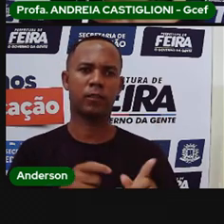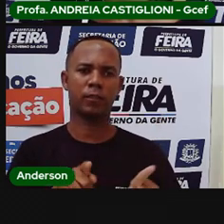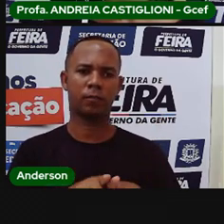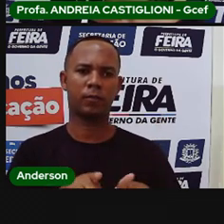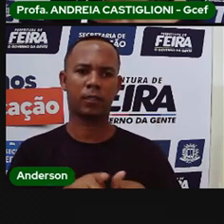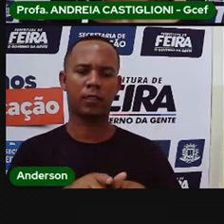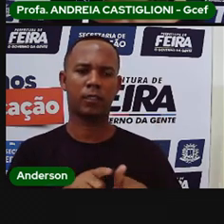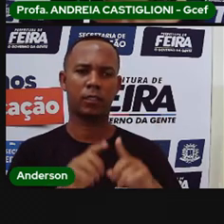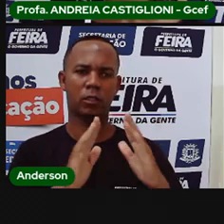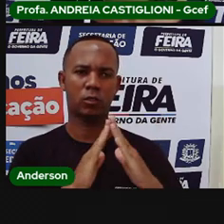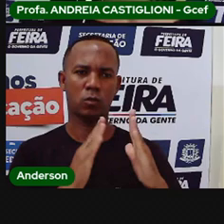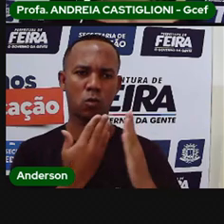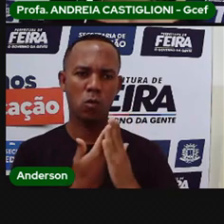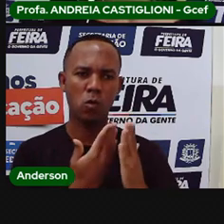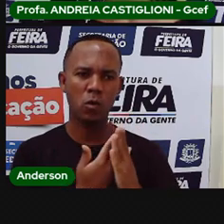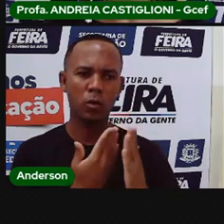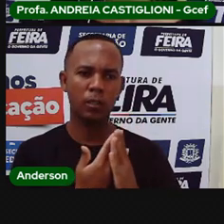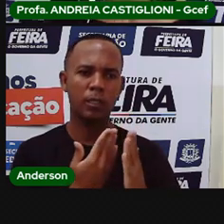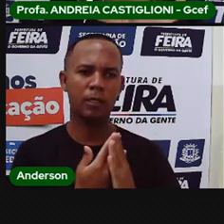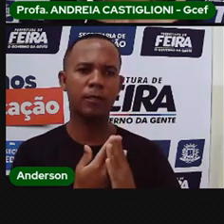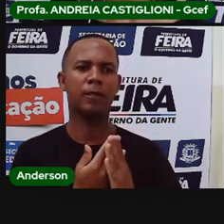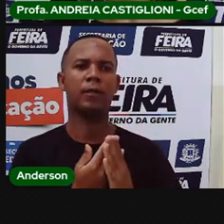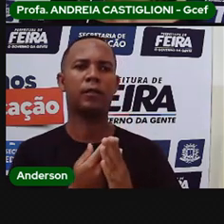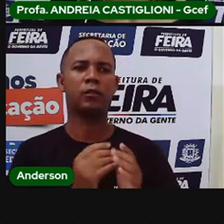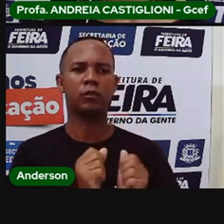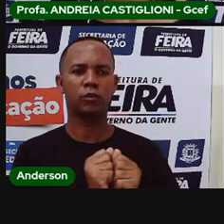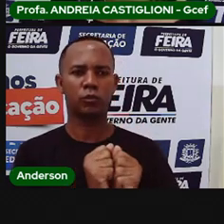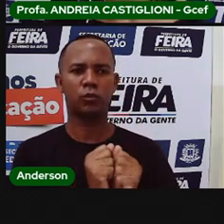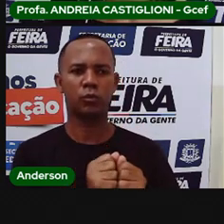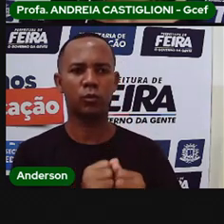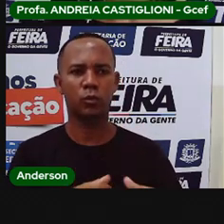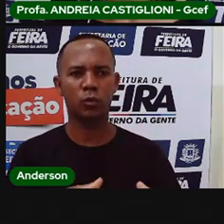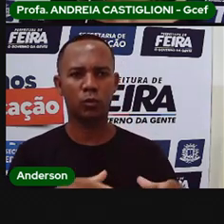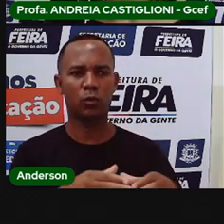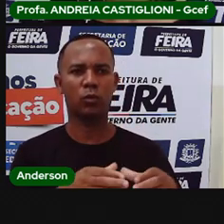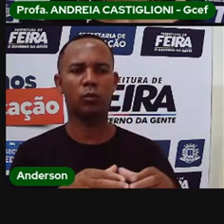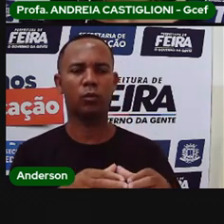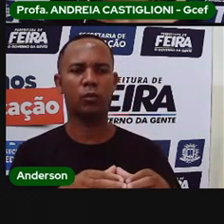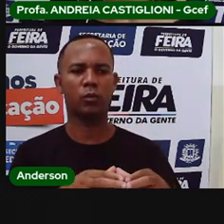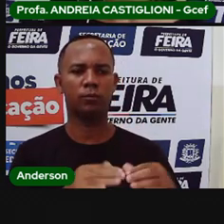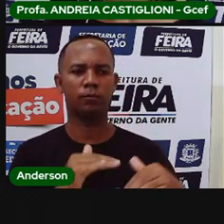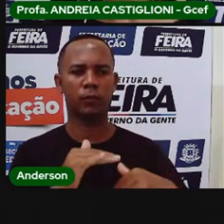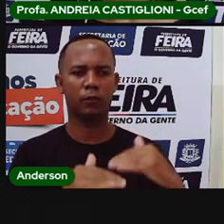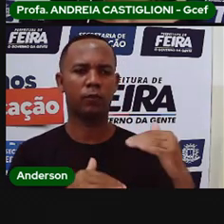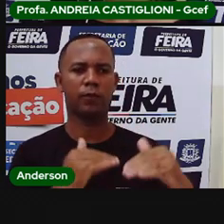da escola, né? A gente não fala nem só no processo